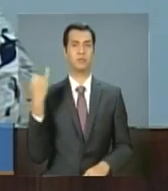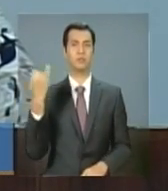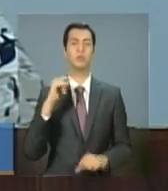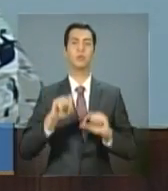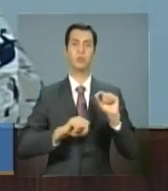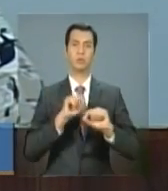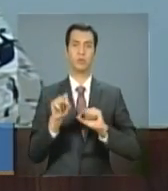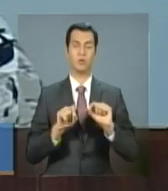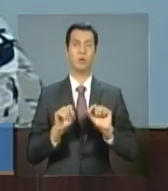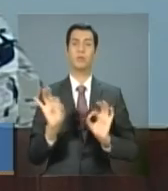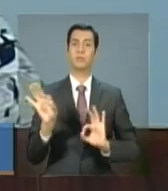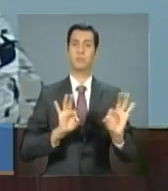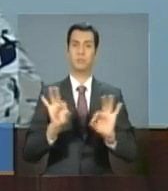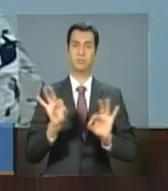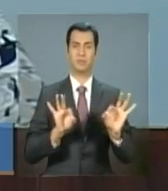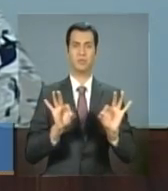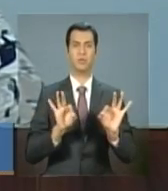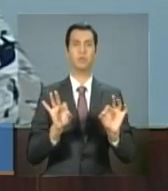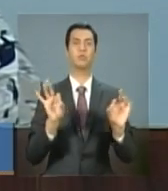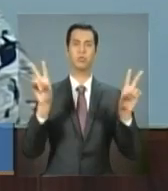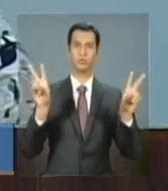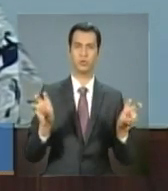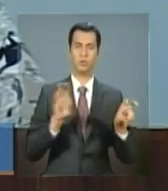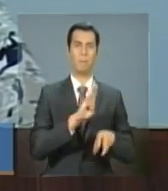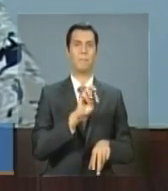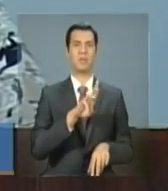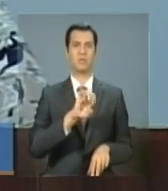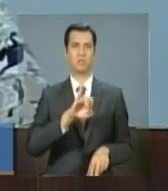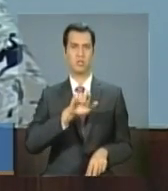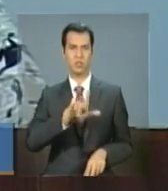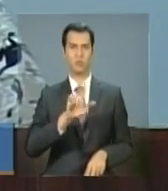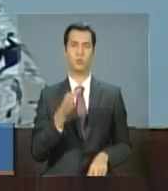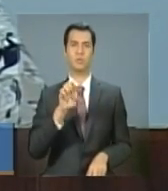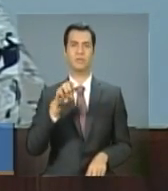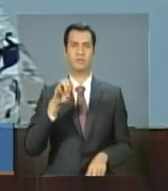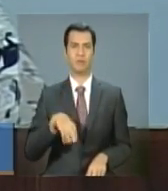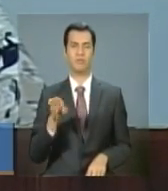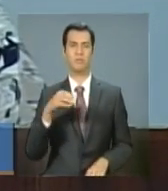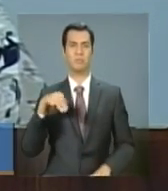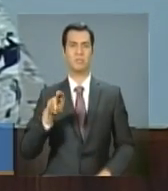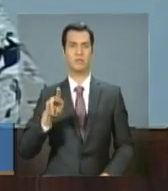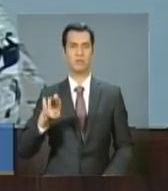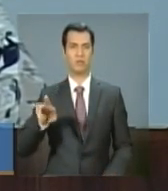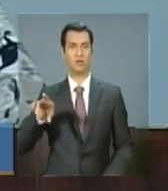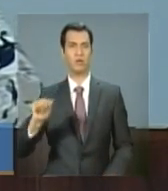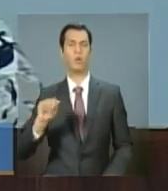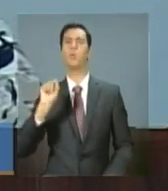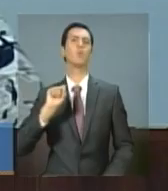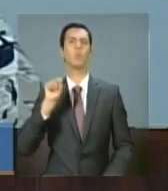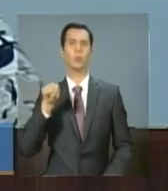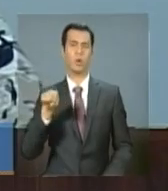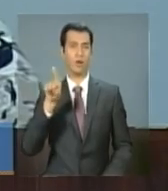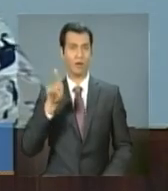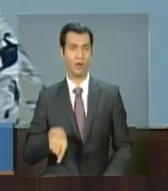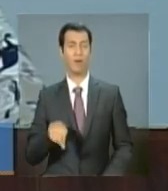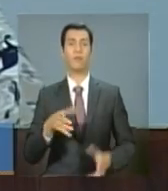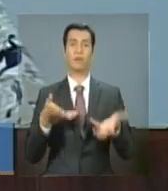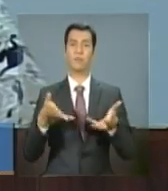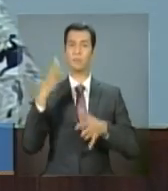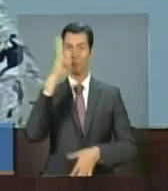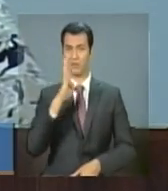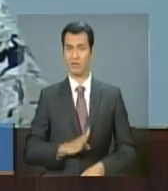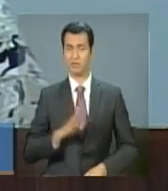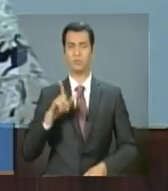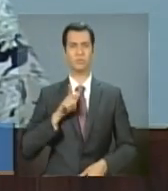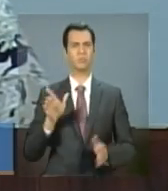o Plano Brasil Sem Miséria é um plano para a superação da extrema pobreza no Brasil de hoje. Certamente, se a